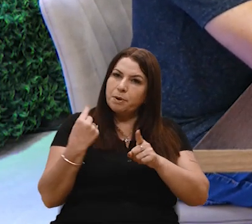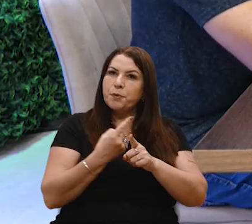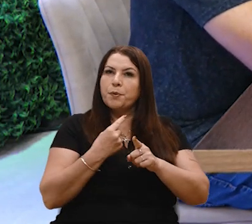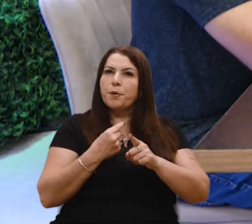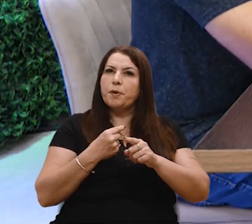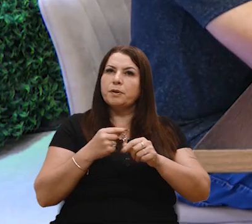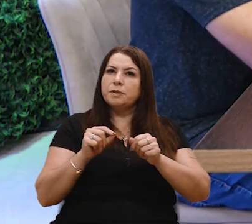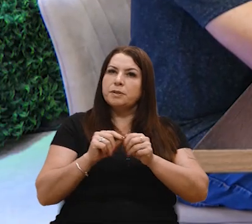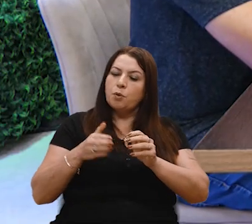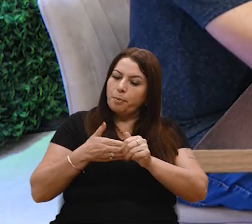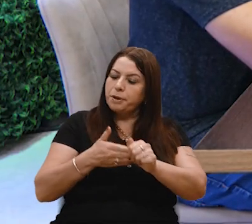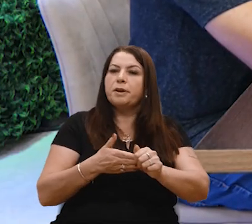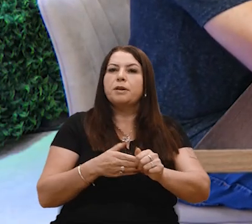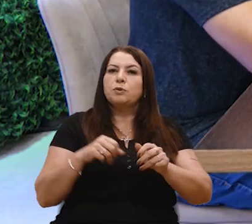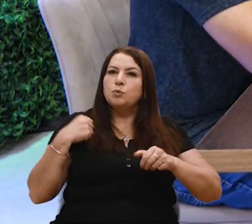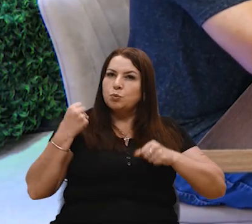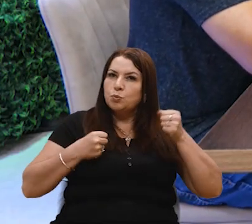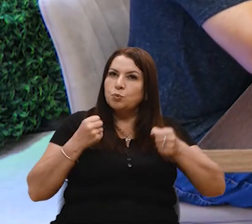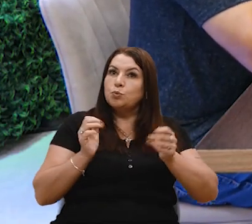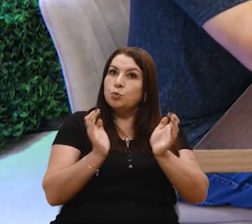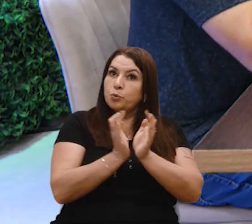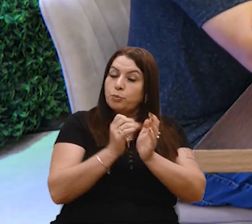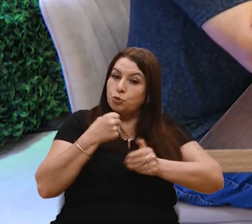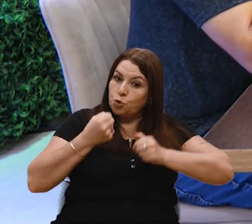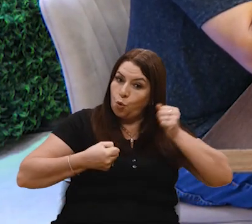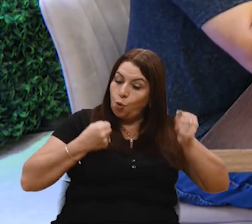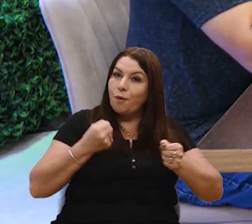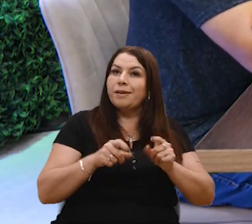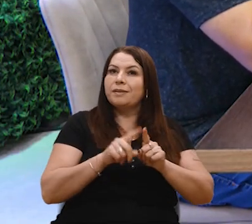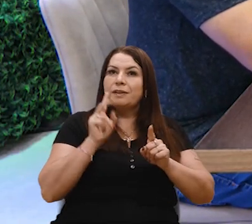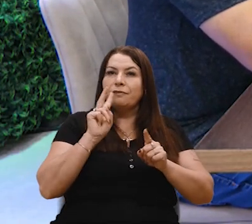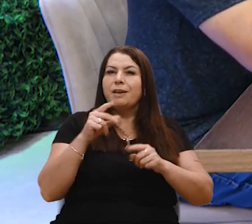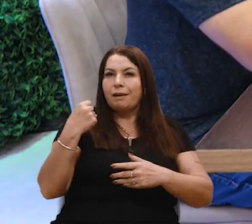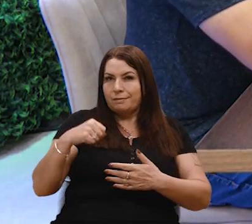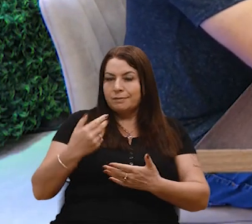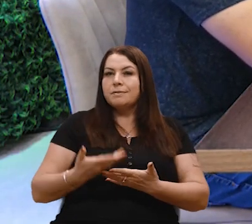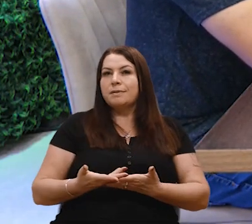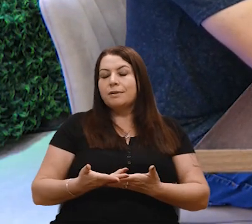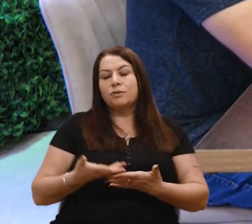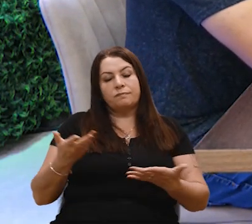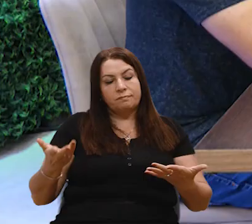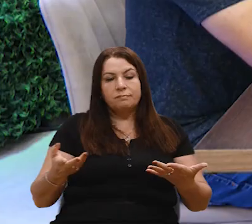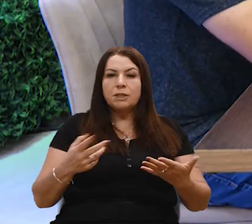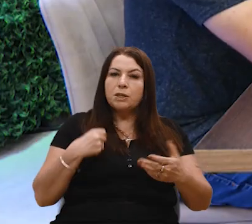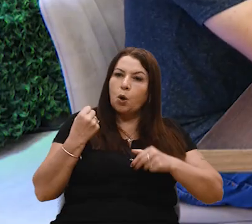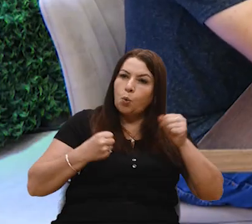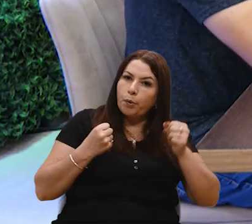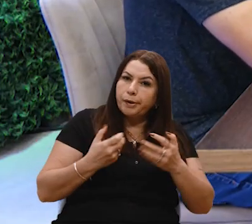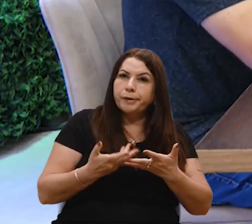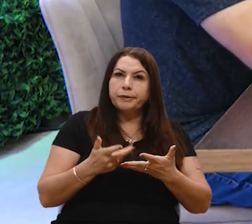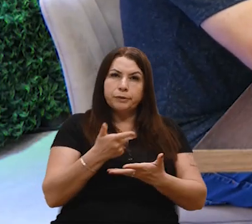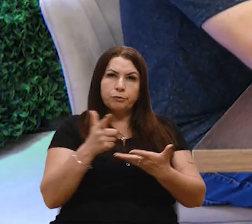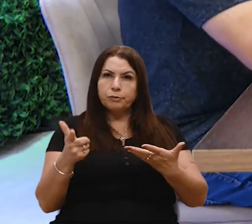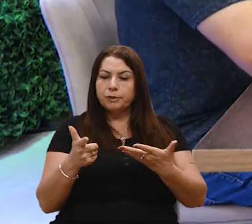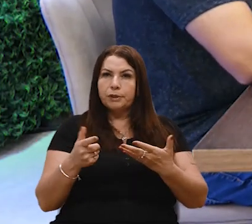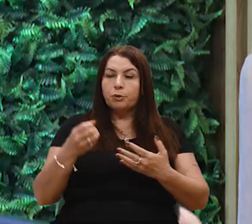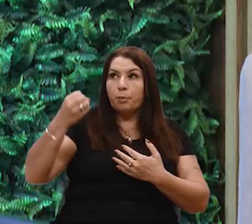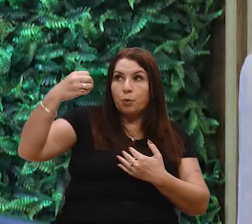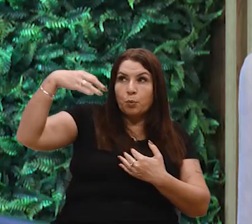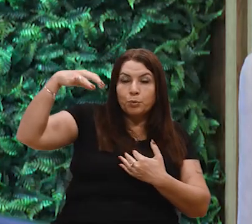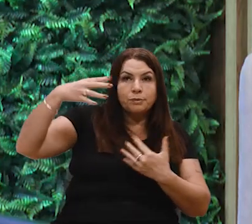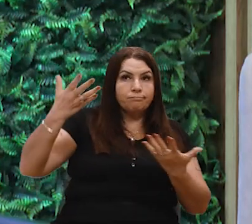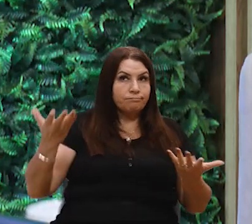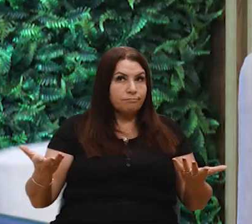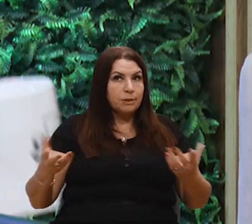a gente também praticando e acompanhando grupos de corrida, a gente vê a necessidade. Vamos lá, a gente quer correr, mas aí se não tem